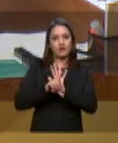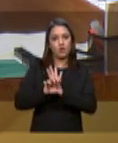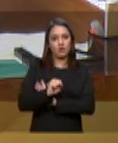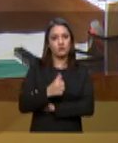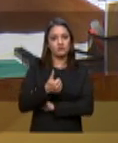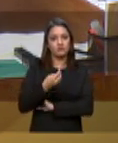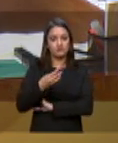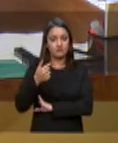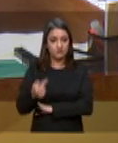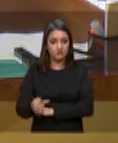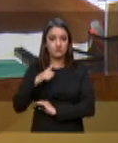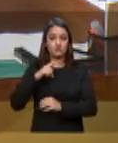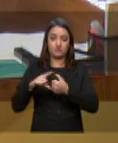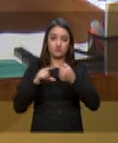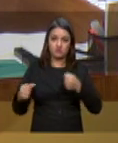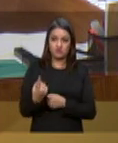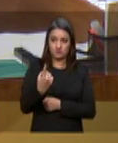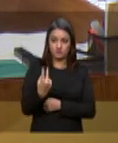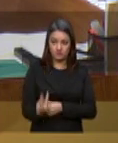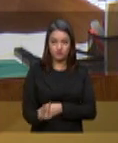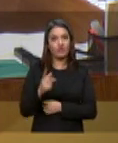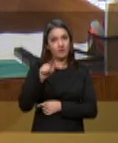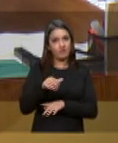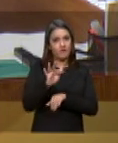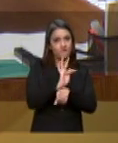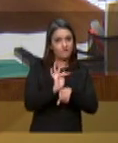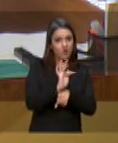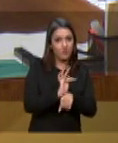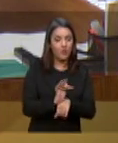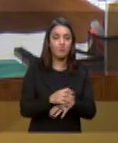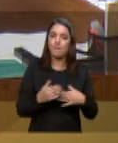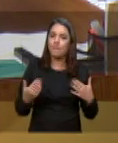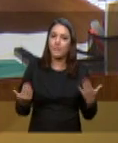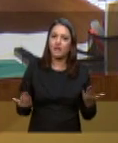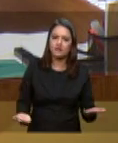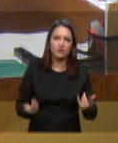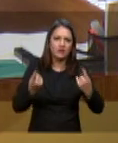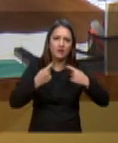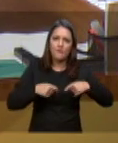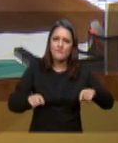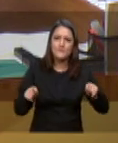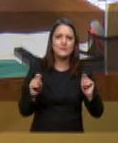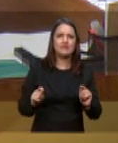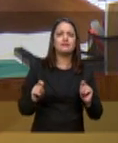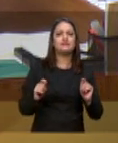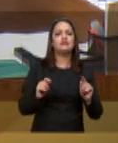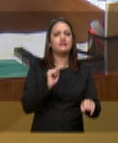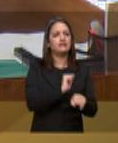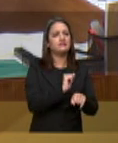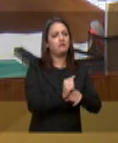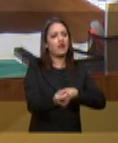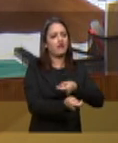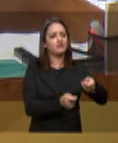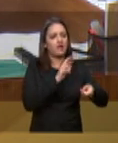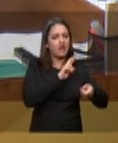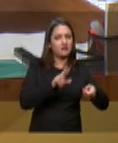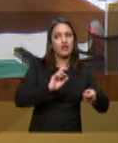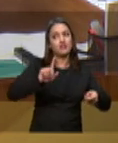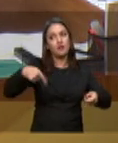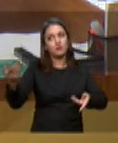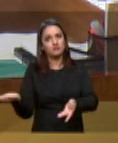aqueles capitulados nos artigos 1º e 2º, são formais. Ou seja, não se exige a produção de um resultado para sua consumação,